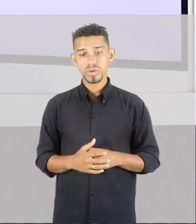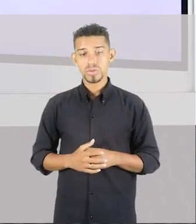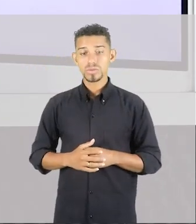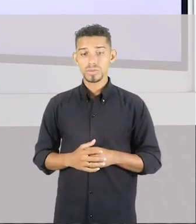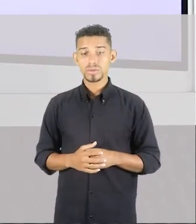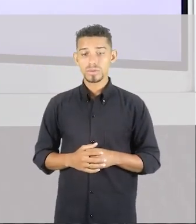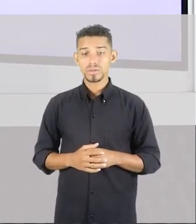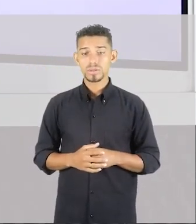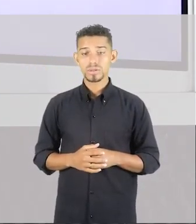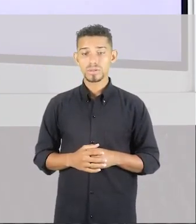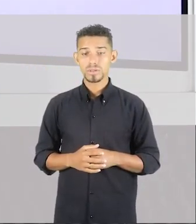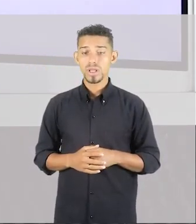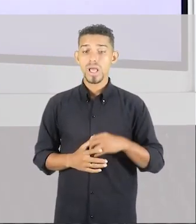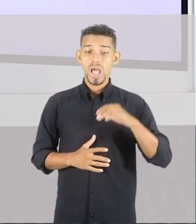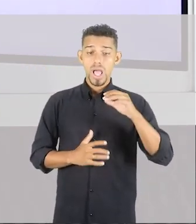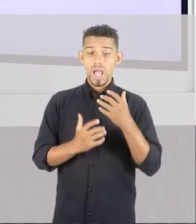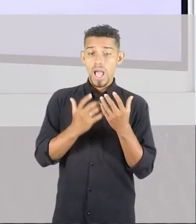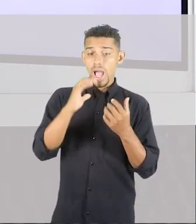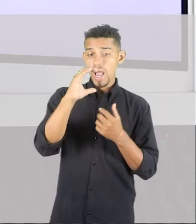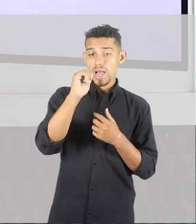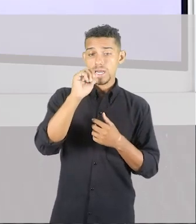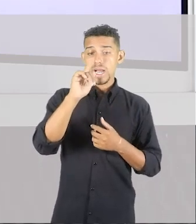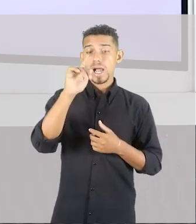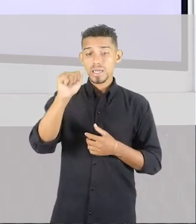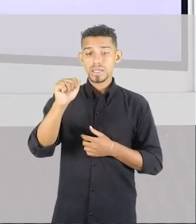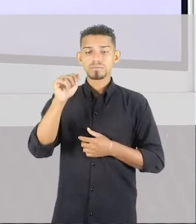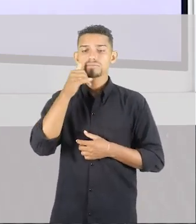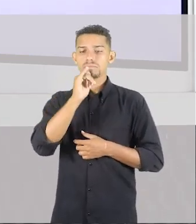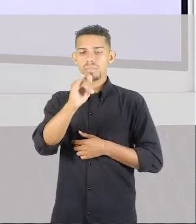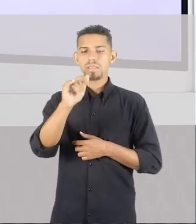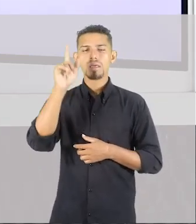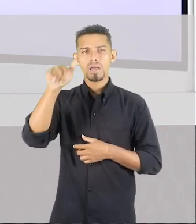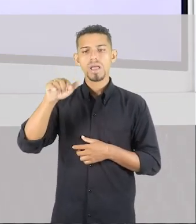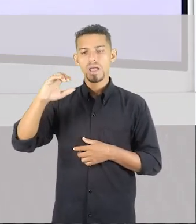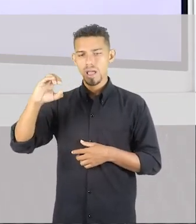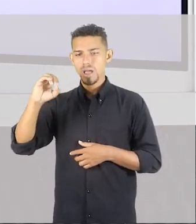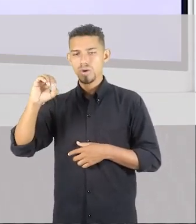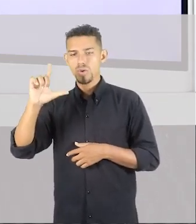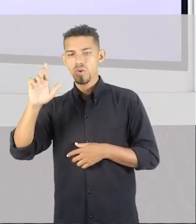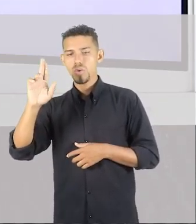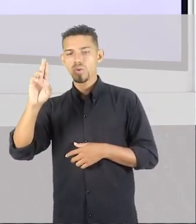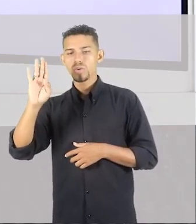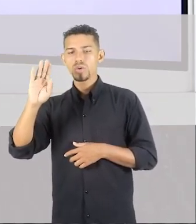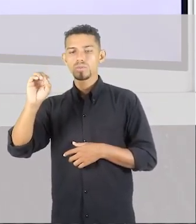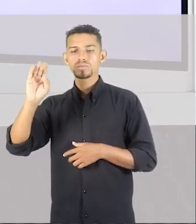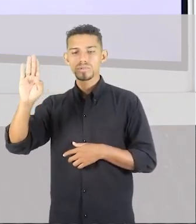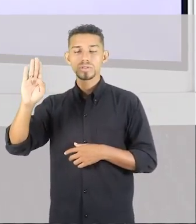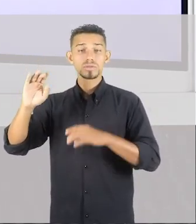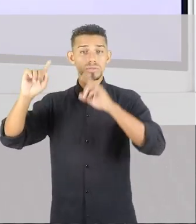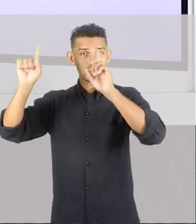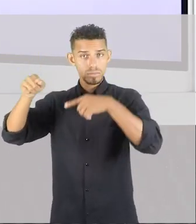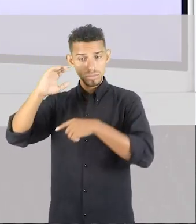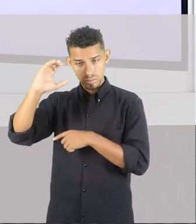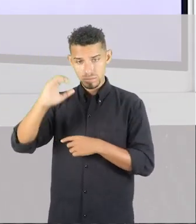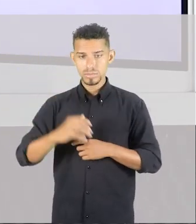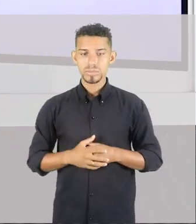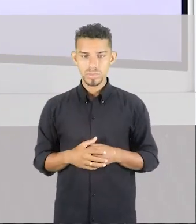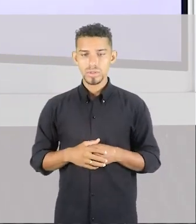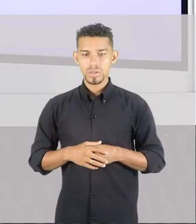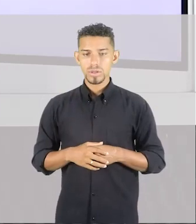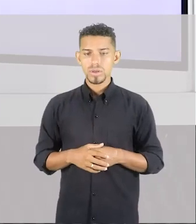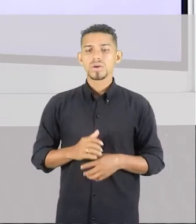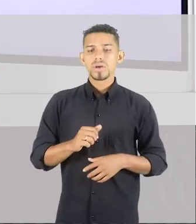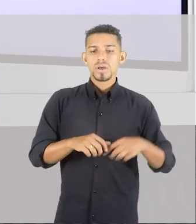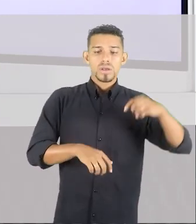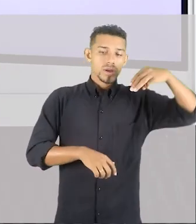da carga é dado em coulombs, tá? A velocidade é em metros por segundo e a intensidade do campo é em